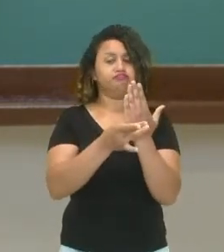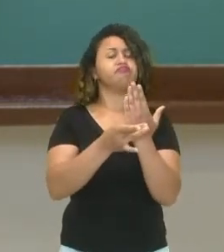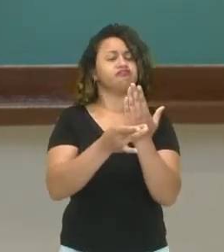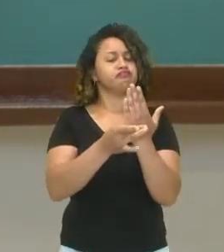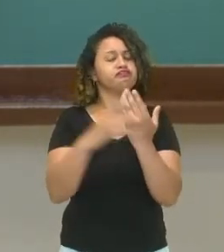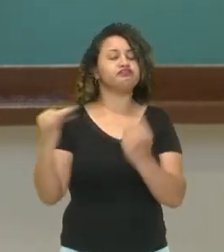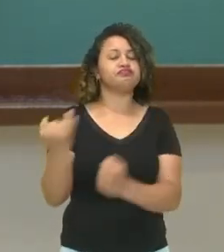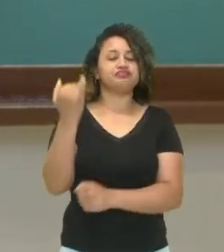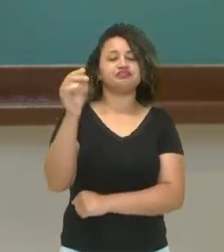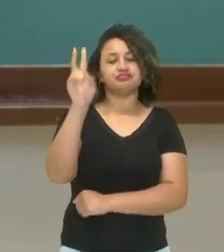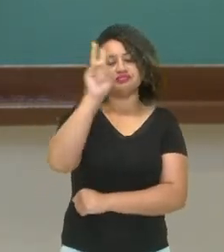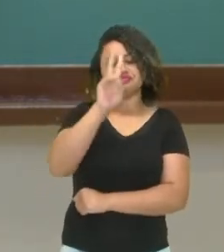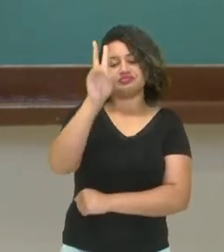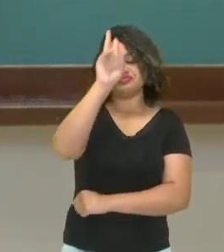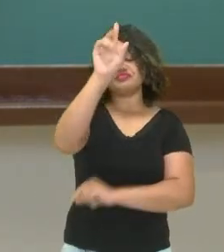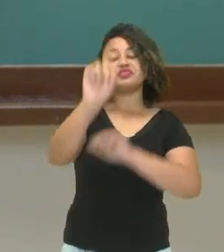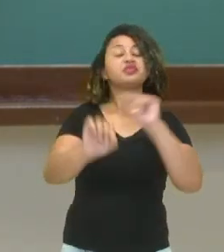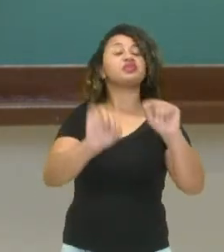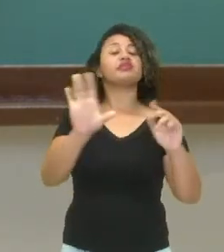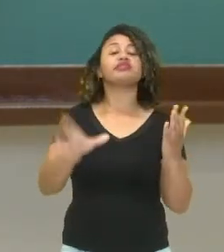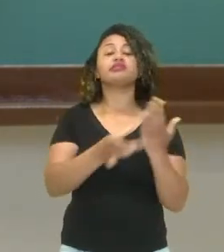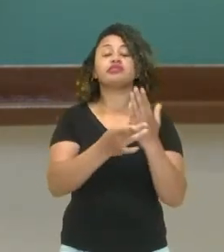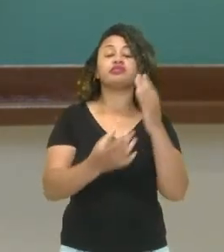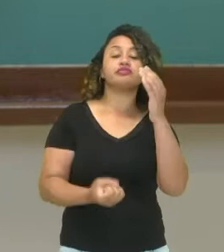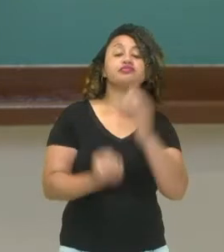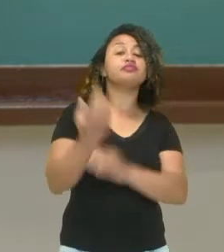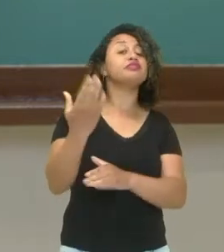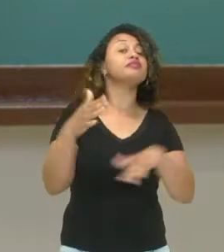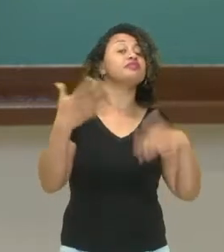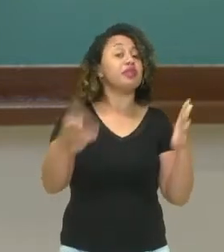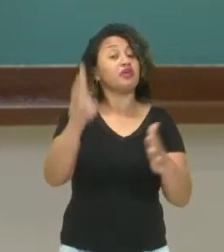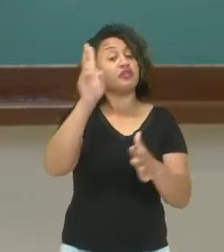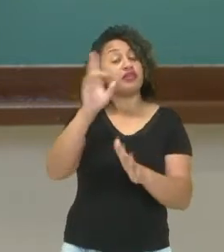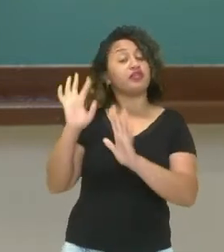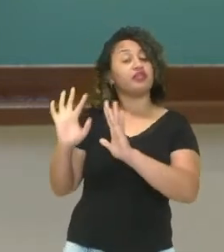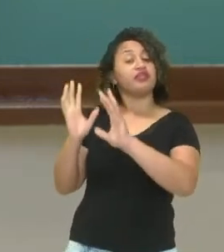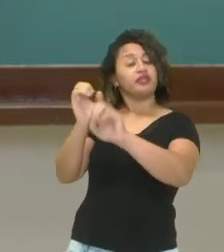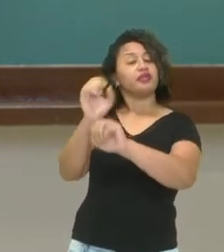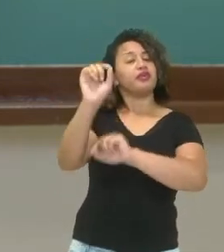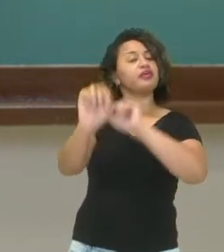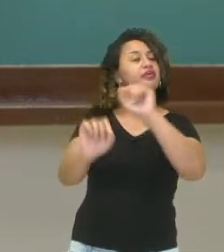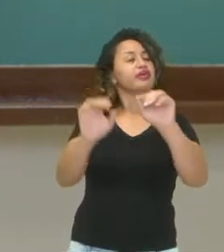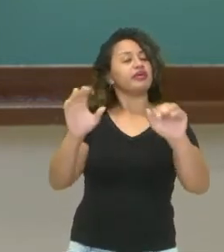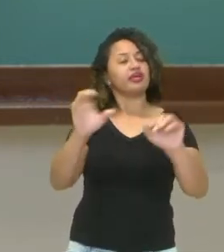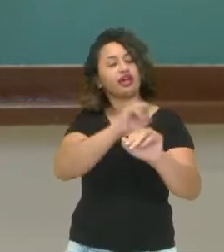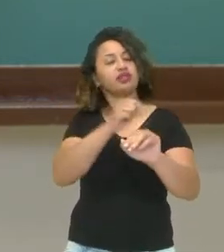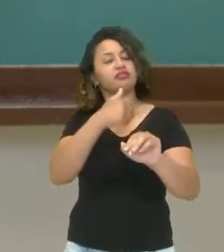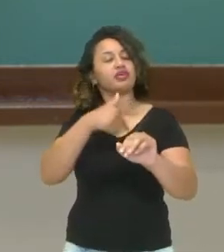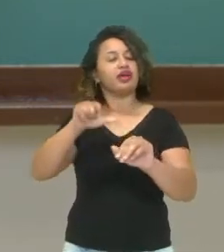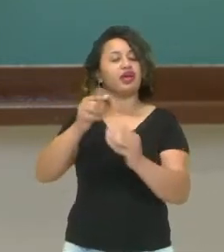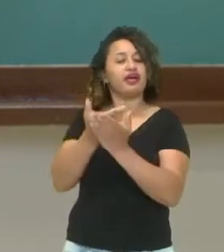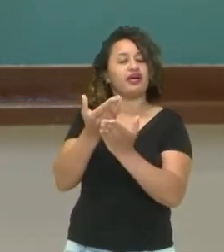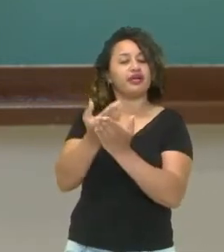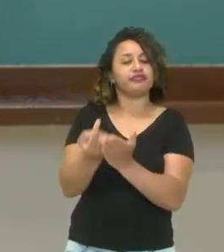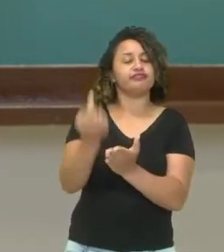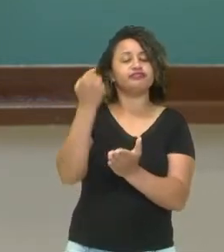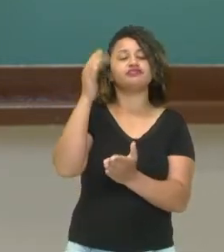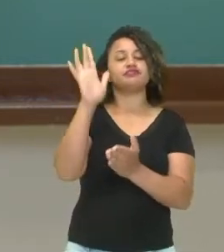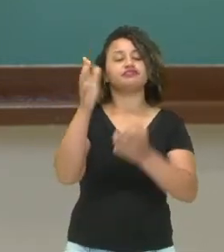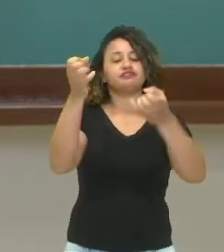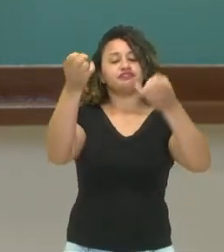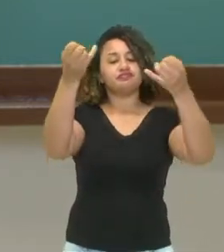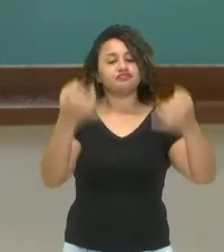lembrar por que o realismo surgiu. Vamos lá relembrar brevemente o que a gente já abordou nas duas aulas anteriores. Tá?